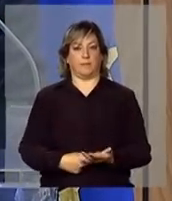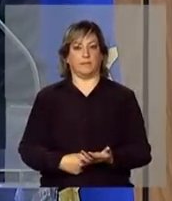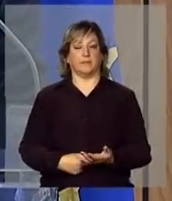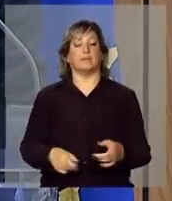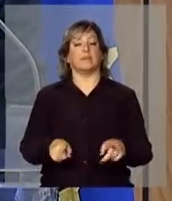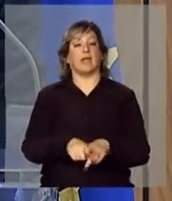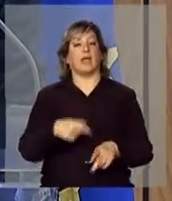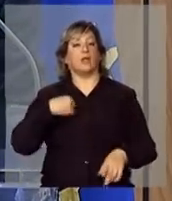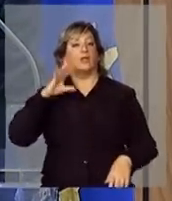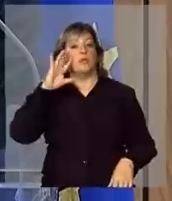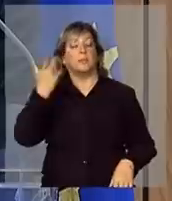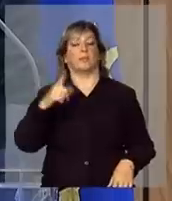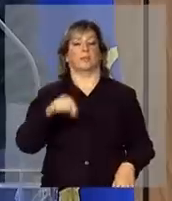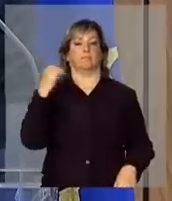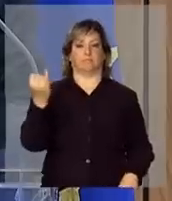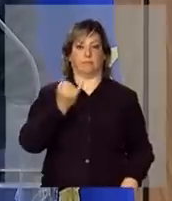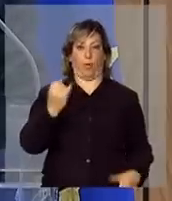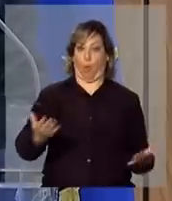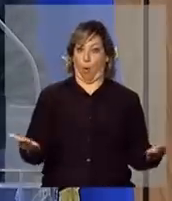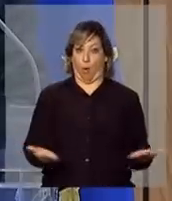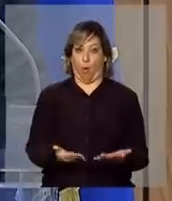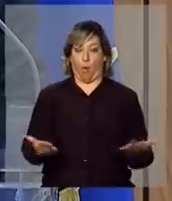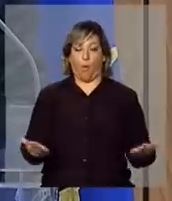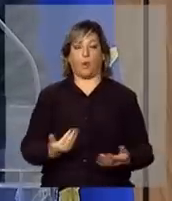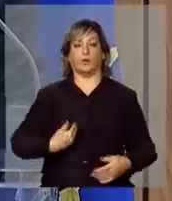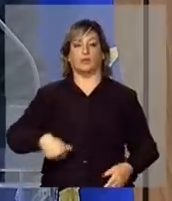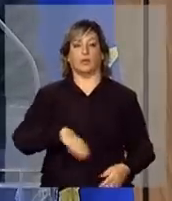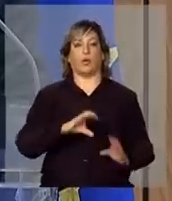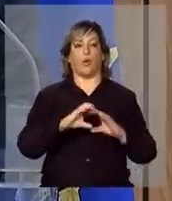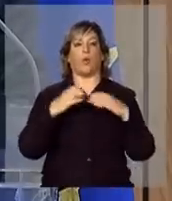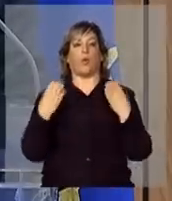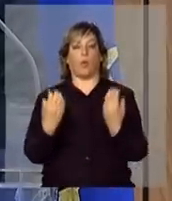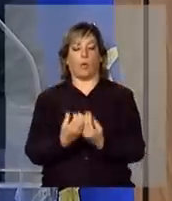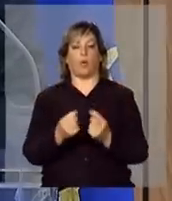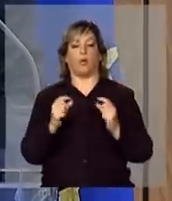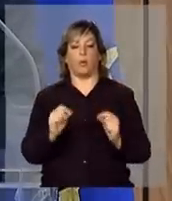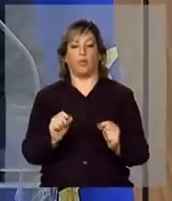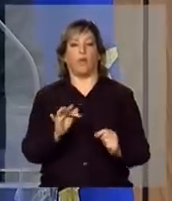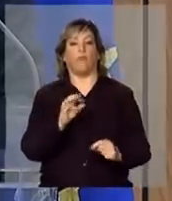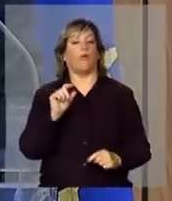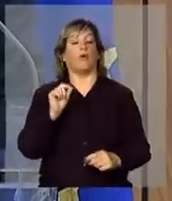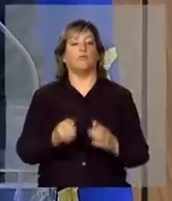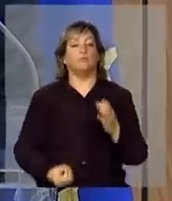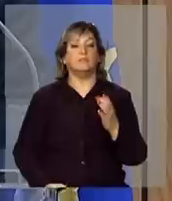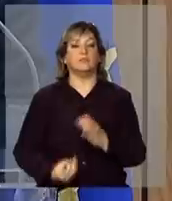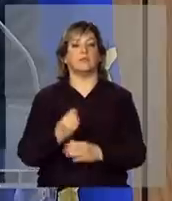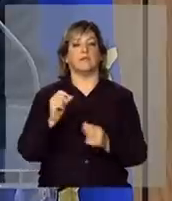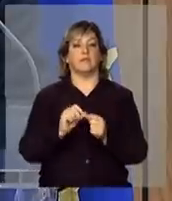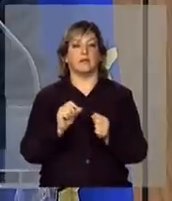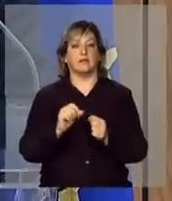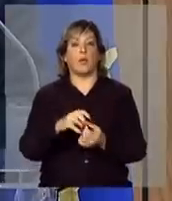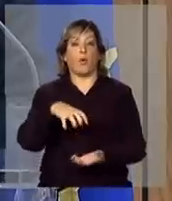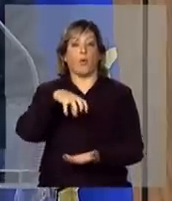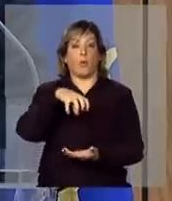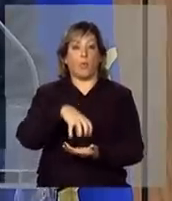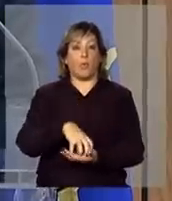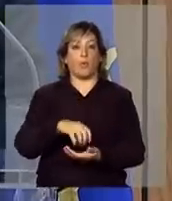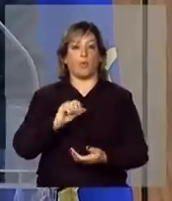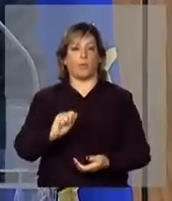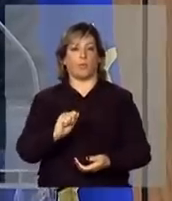uma decisão concreta e importante hoje na nossa cúpula, foi a criação de uma comissão ad